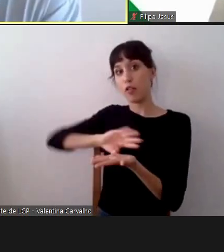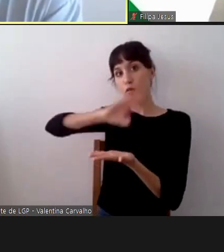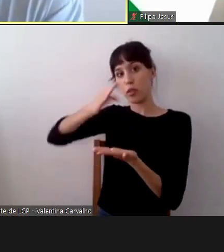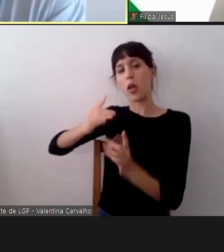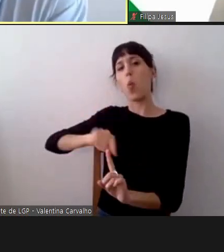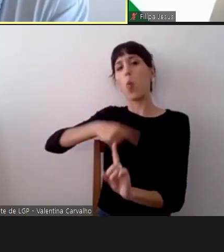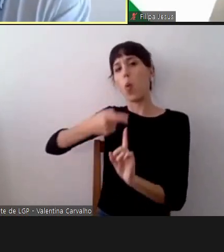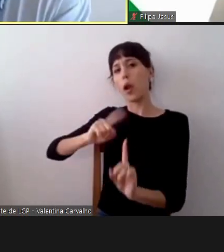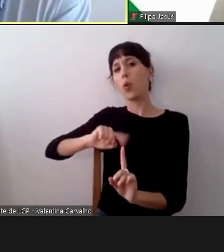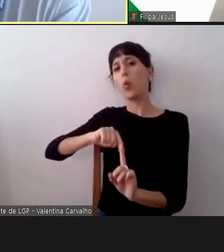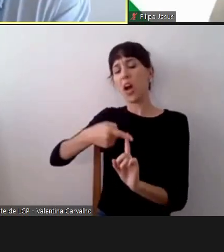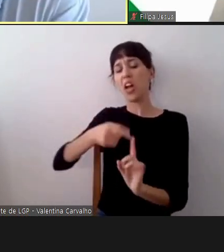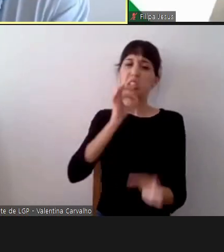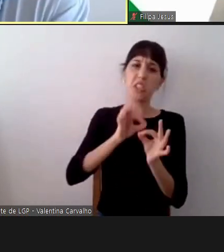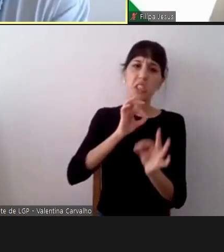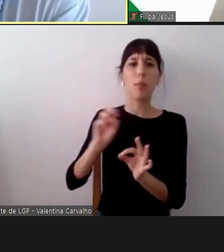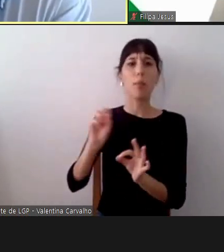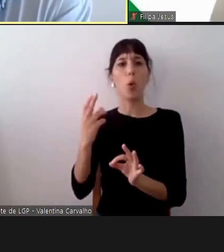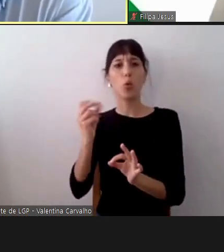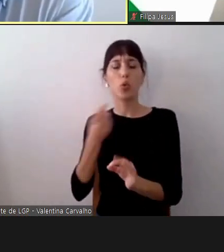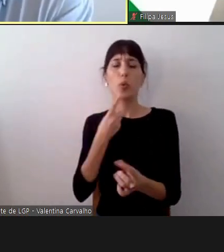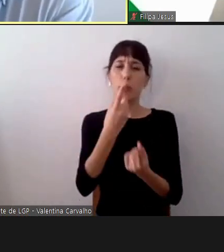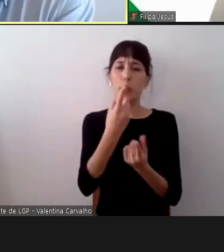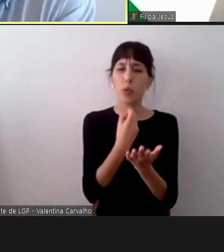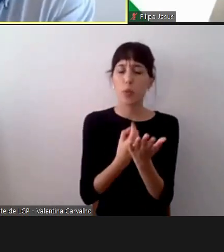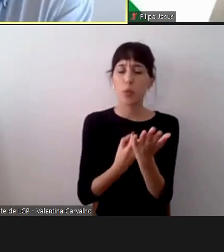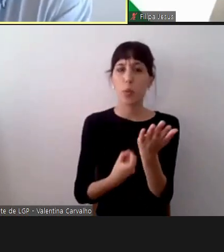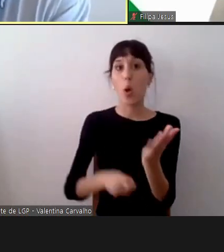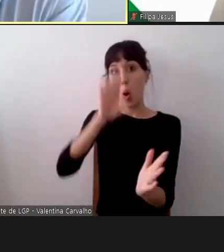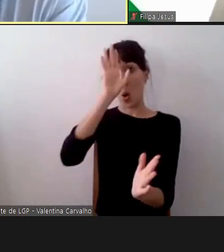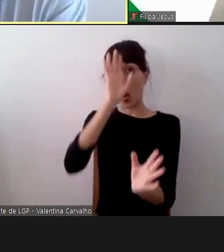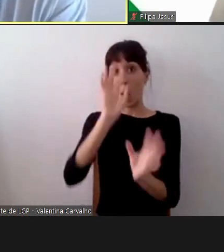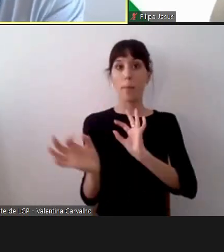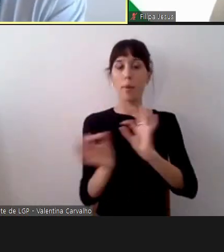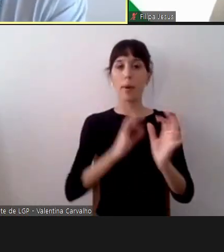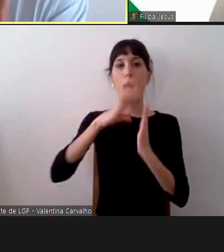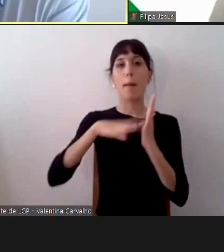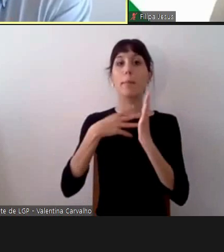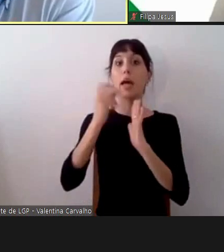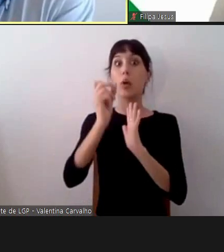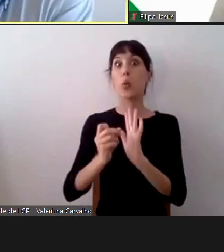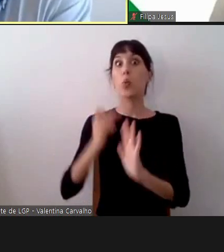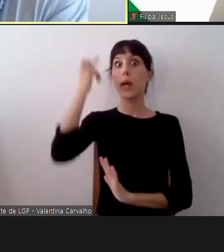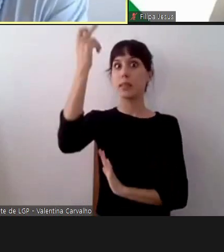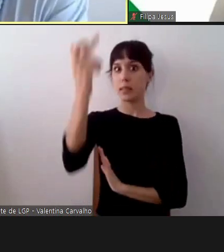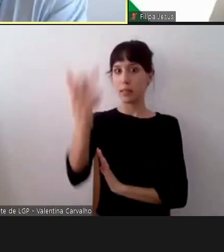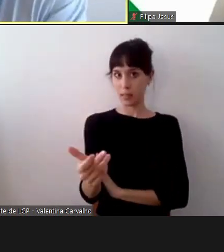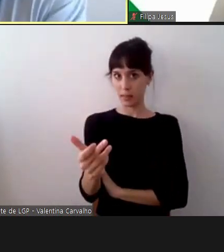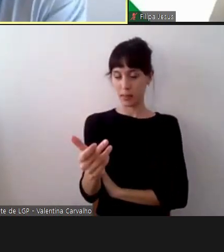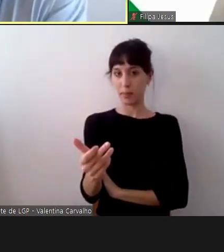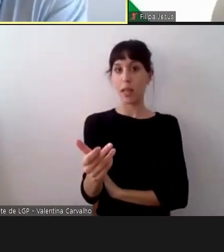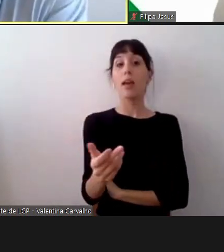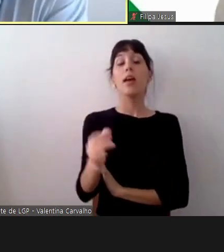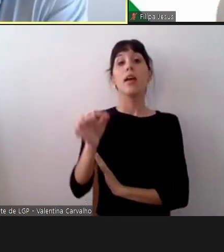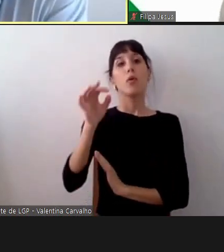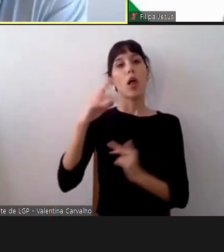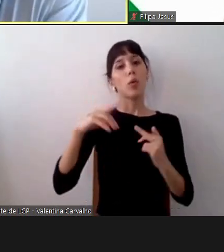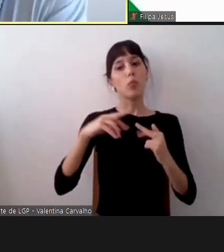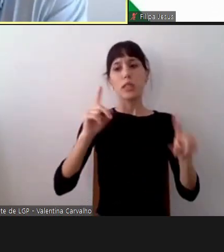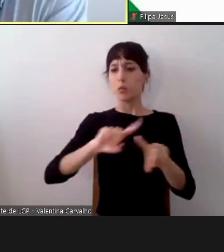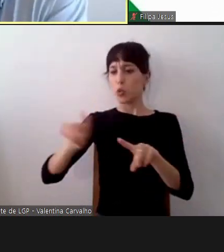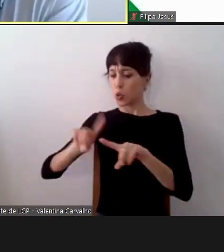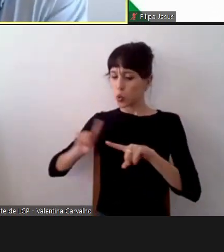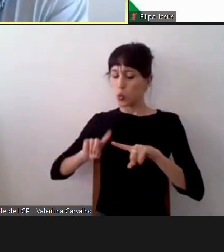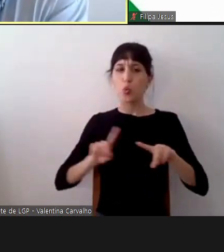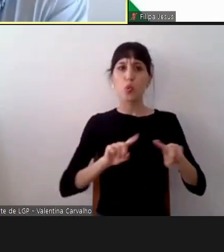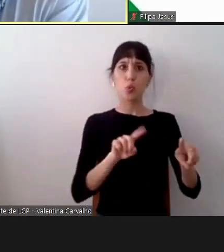setembro, outubro, para preparar o plano de formação do ano seguinte, e os 308 municípios que são, no